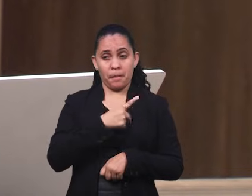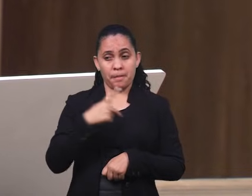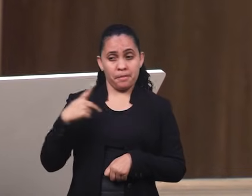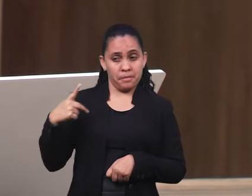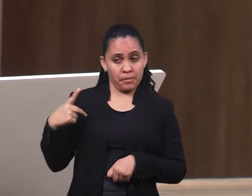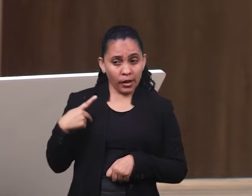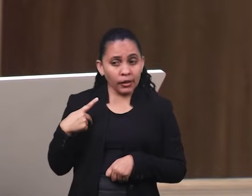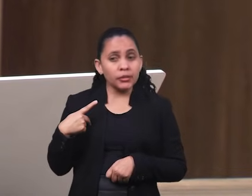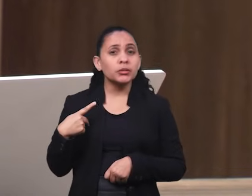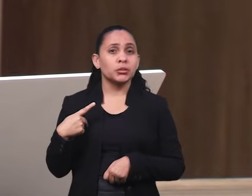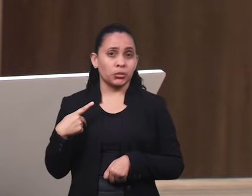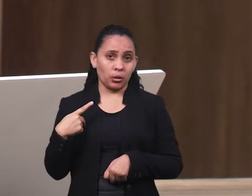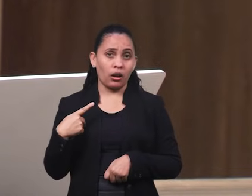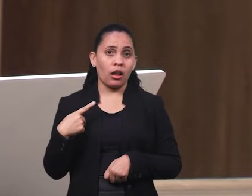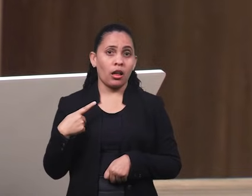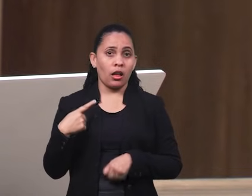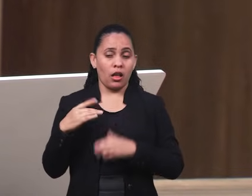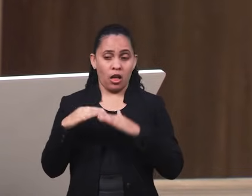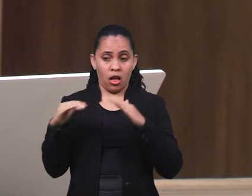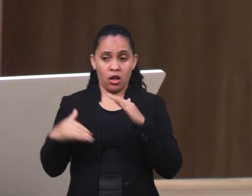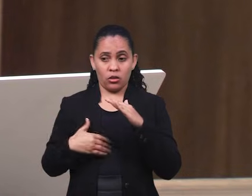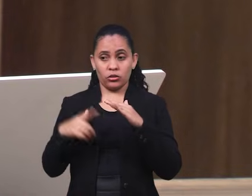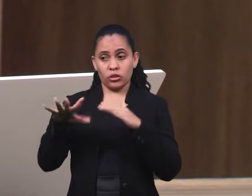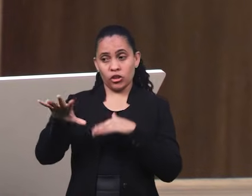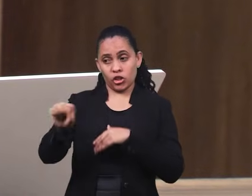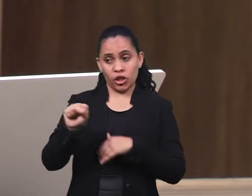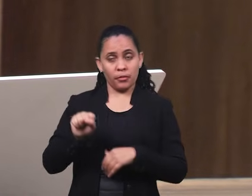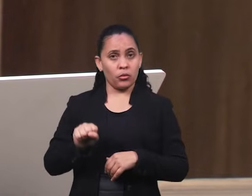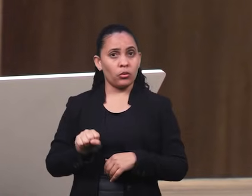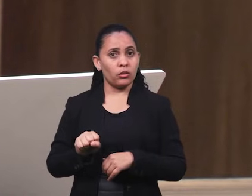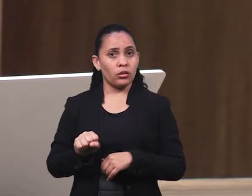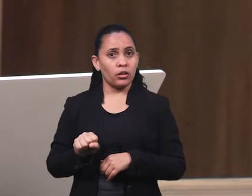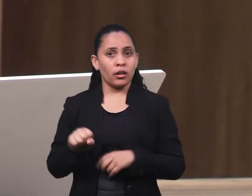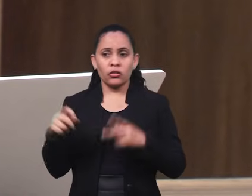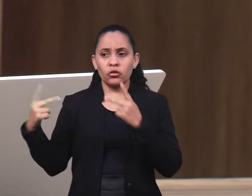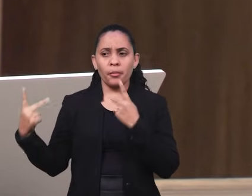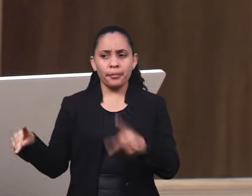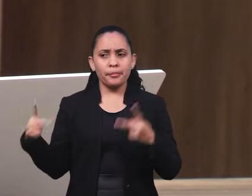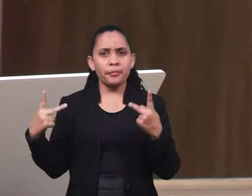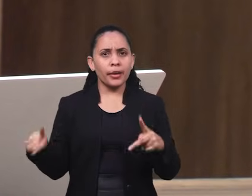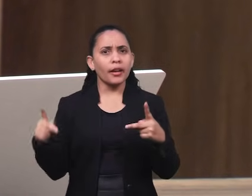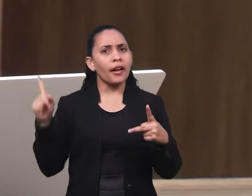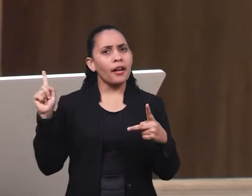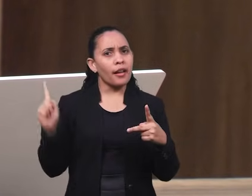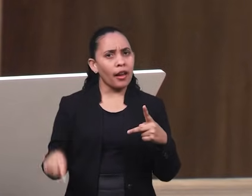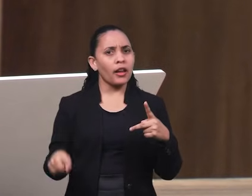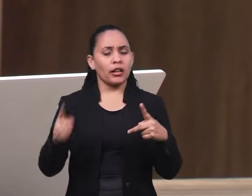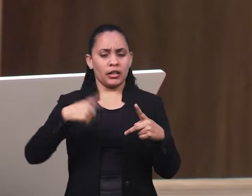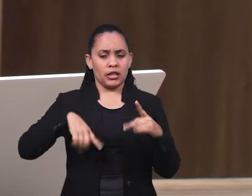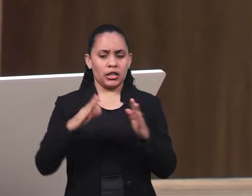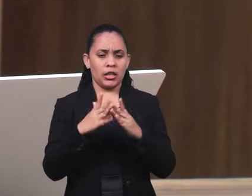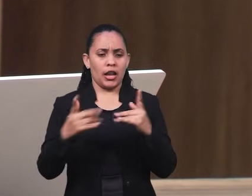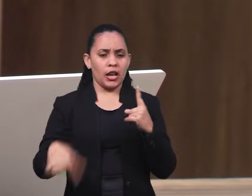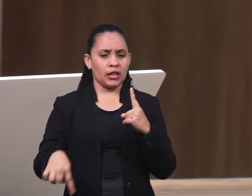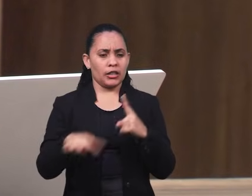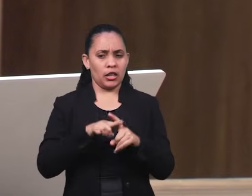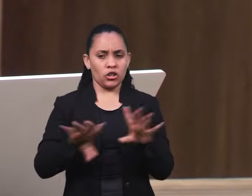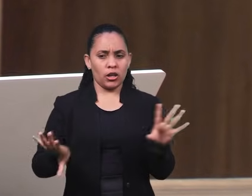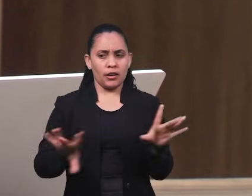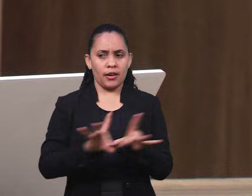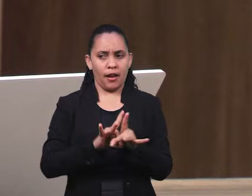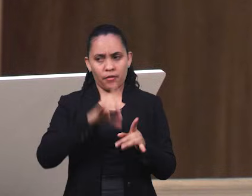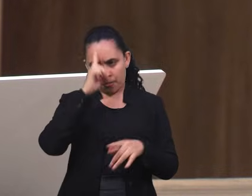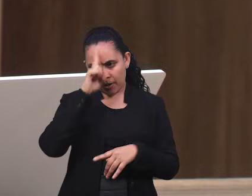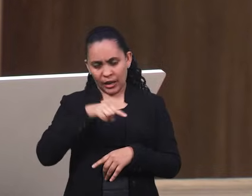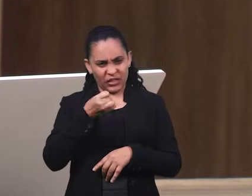os pastores eram subordinados ao órgão que o instituiu. A mensagem que ele tinha que pregar era a mensagem que a igreja que ele estava